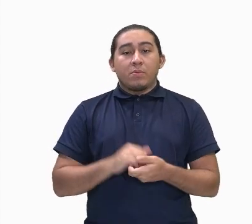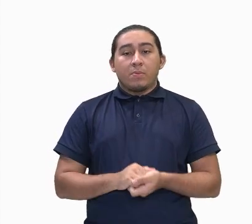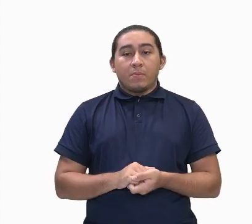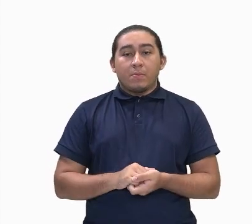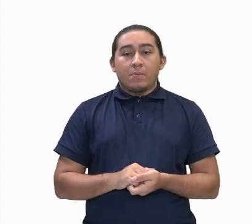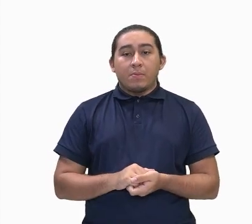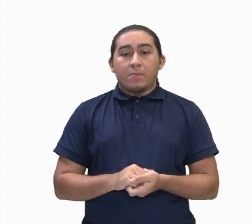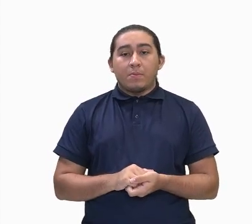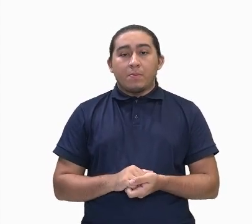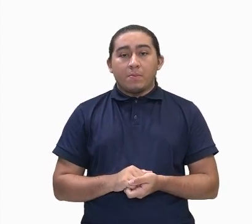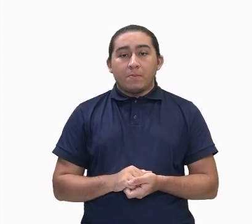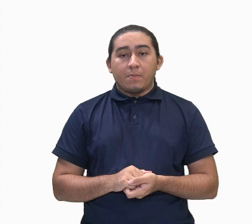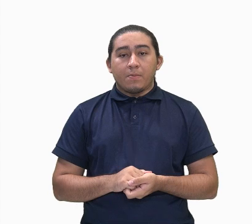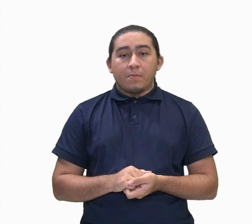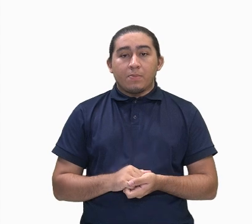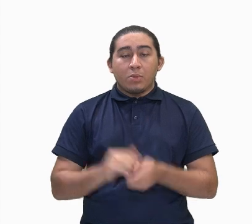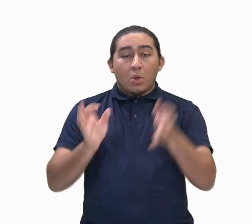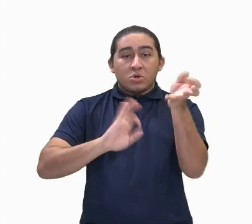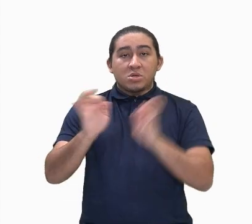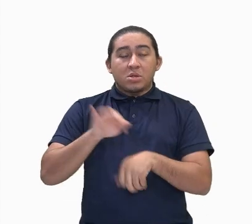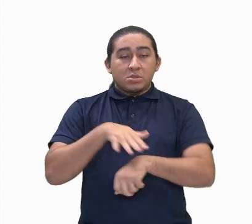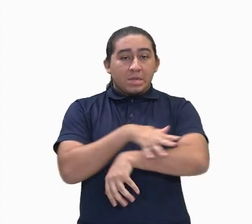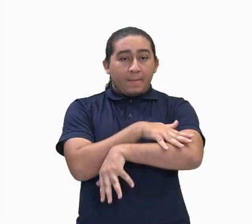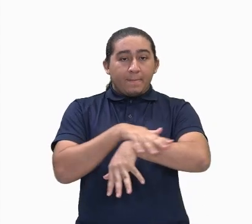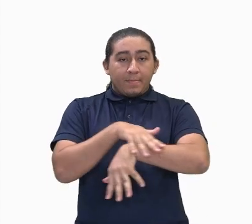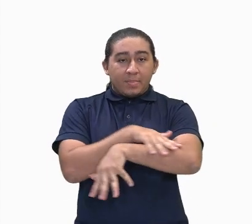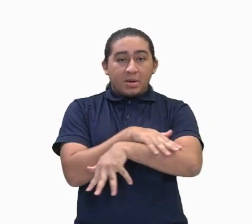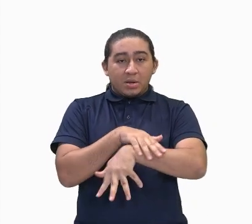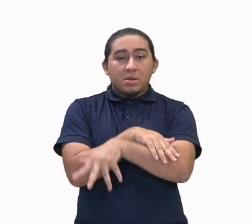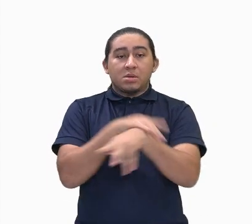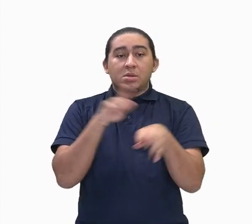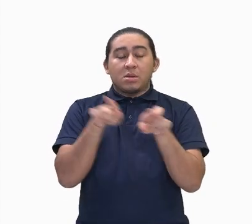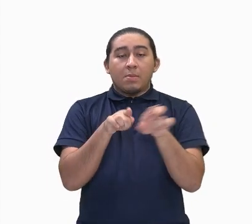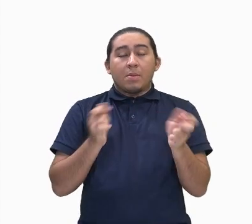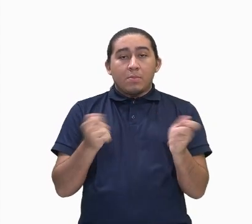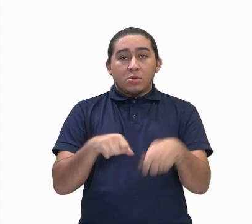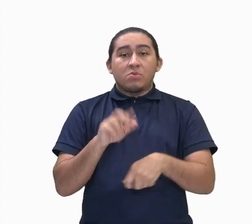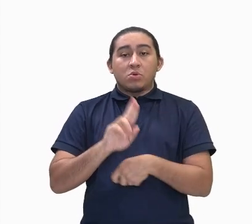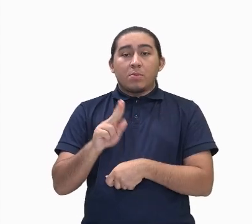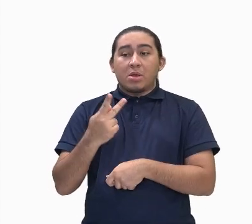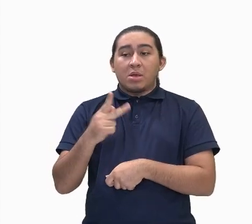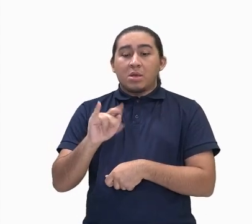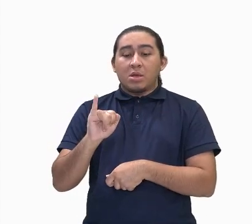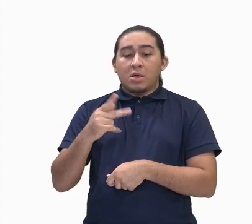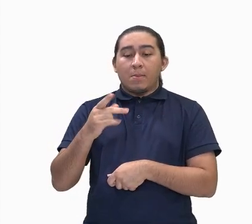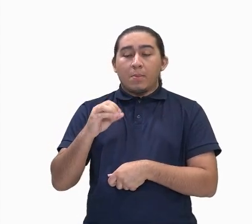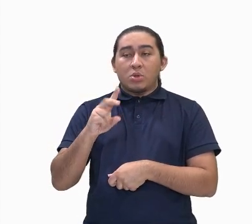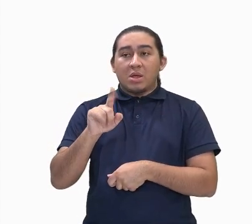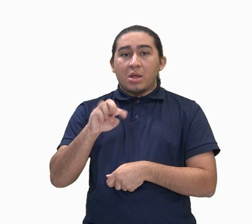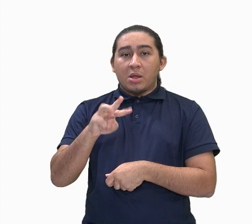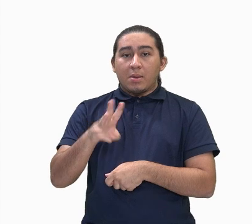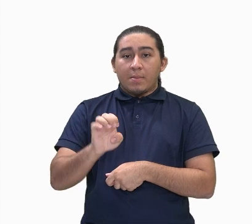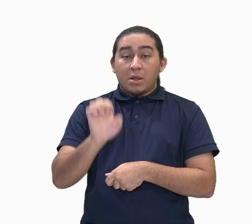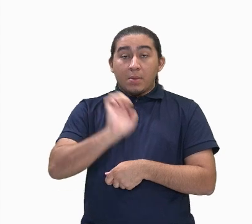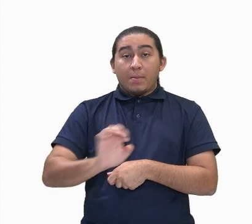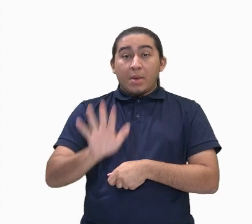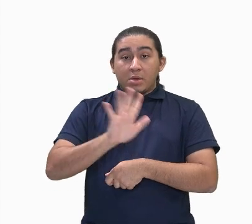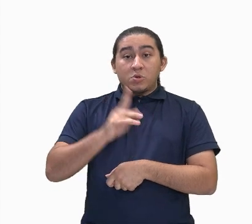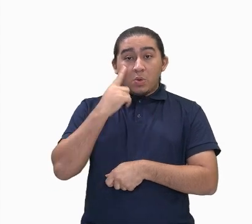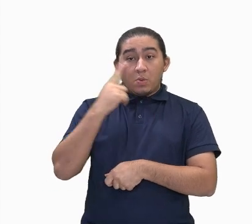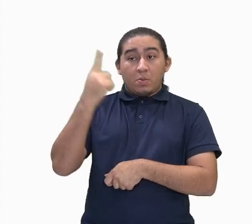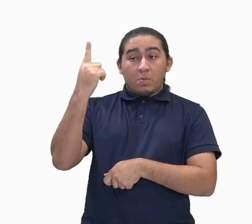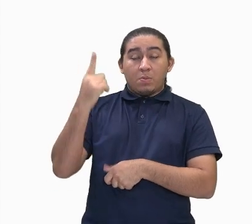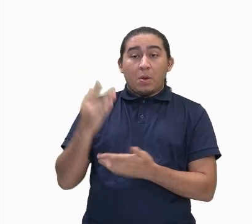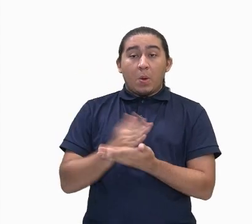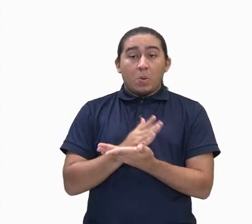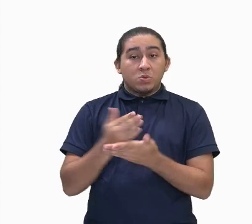né? Sendo distribuído sob a pele, que constitui a hipoderme. E aí você observa nessa imagem, nós temos ali, ó, alguns